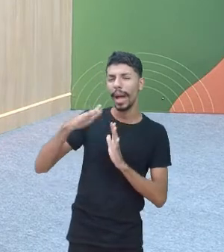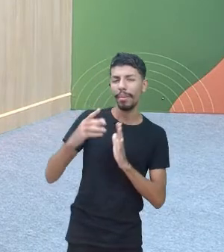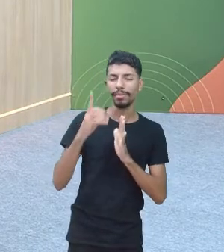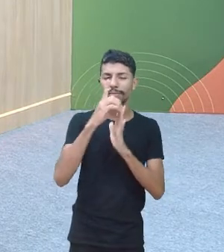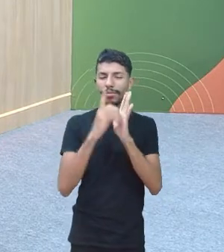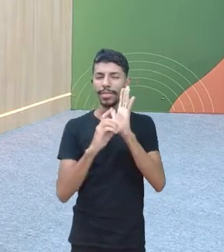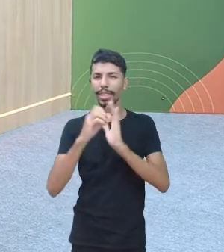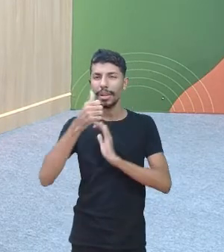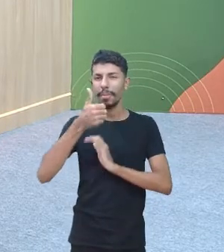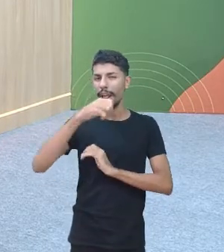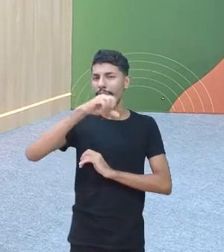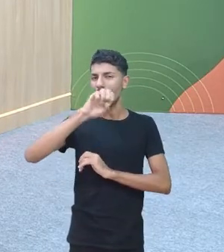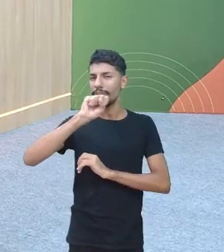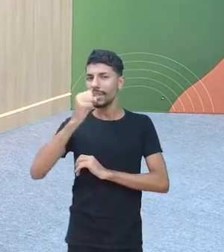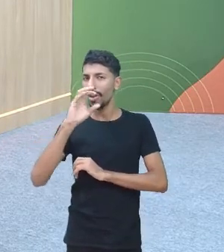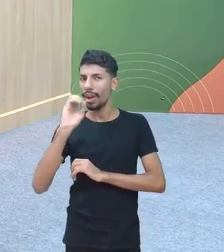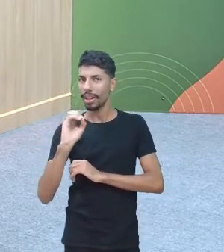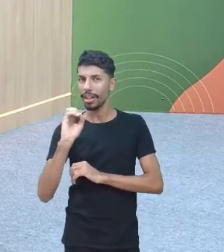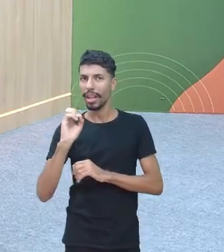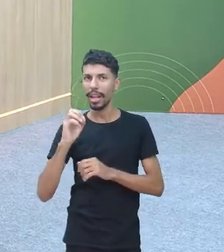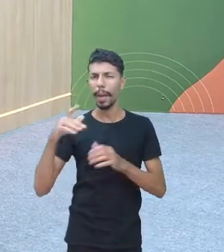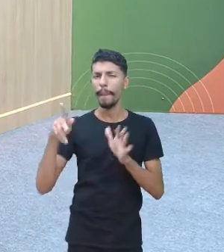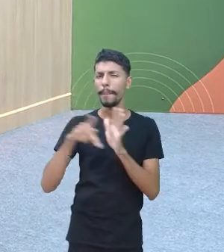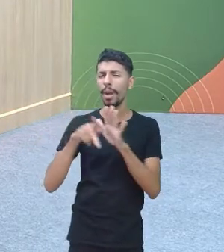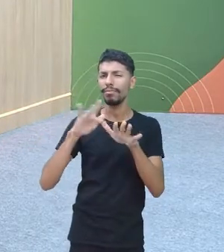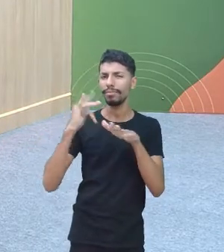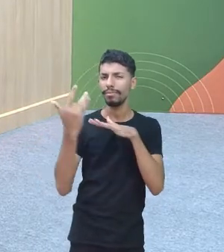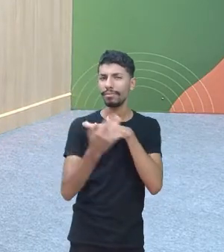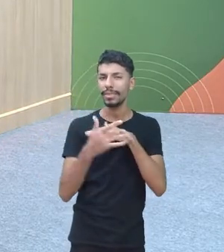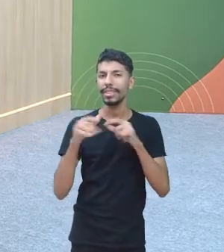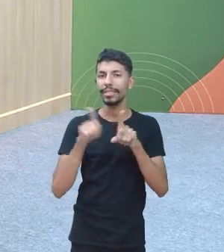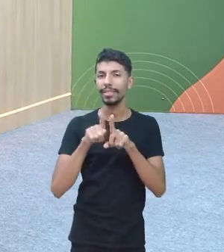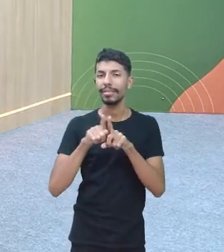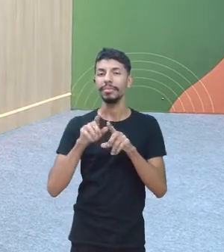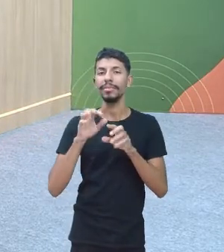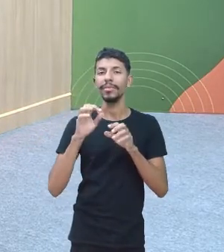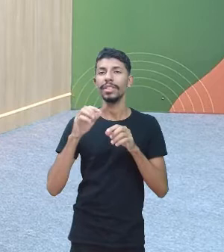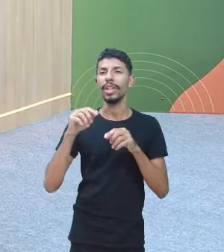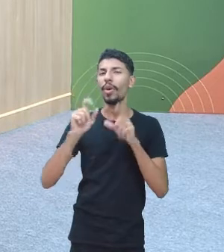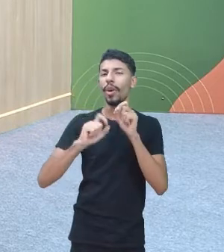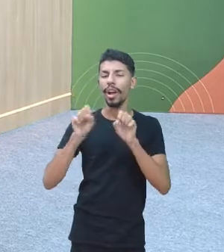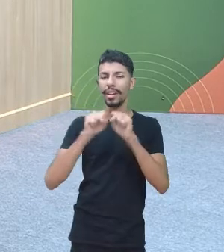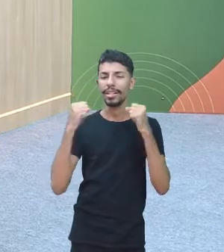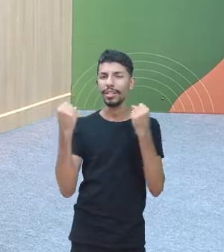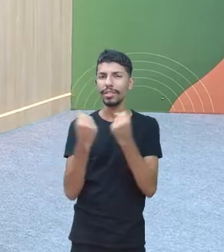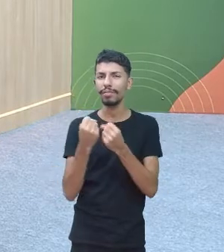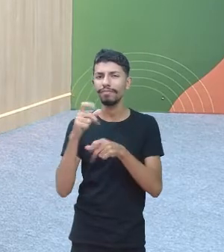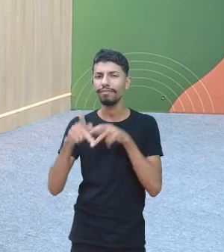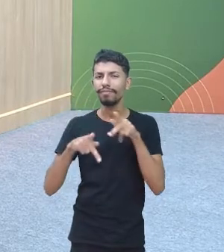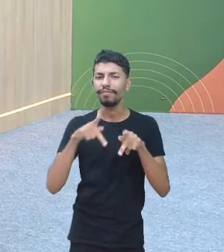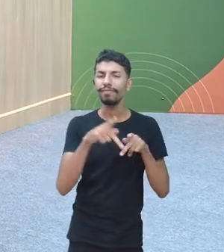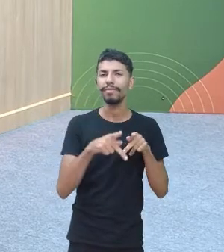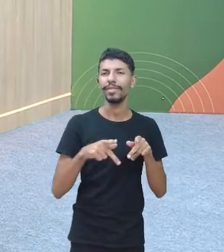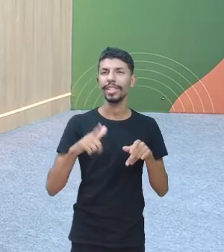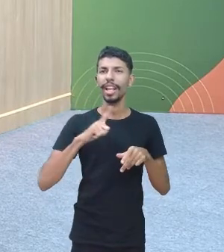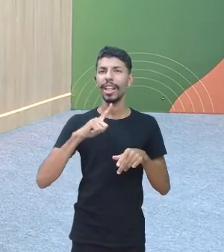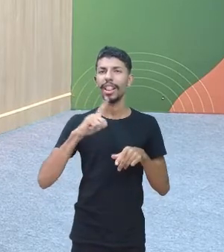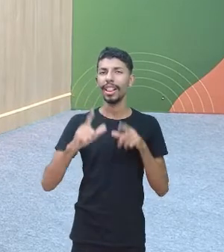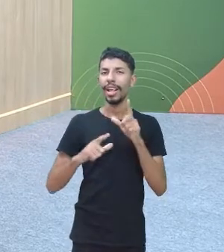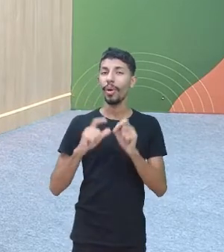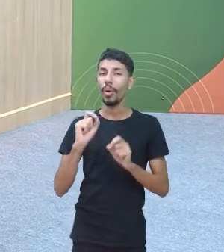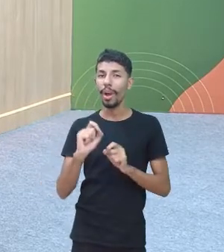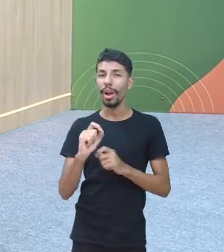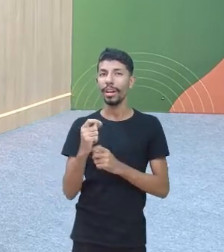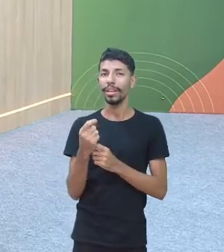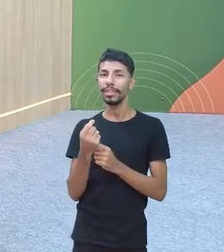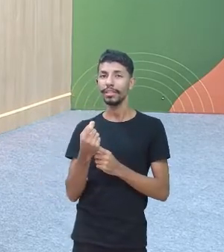80, né? Pela mídia e também pela sociedade que tem uma coesinha a